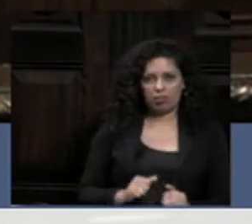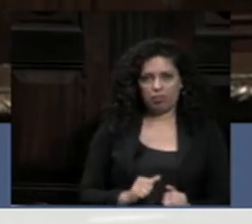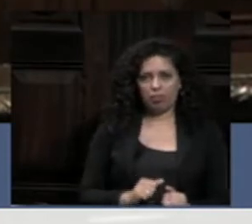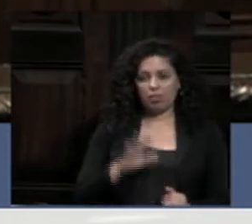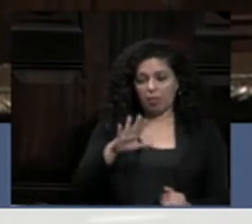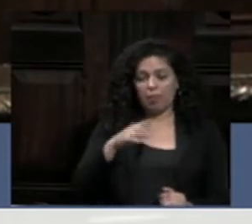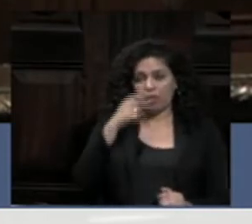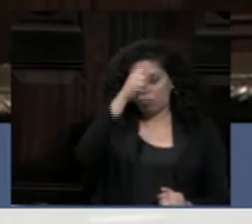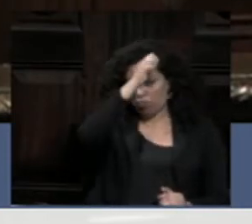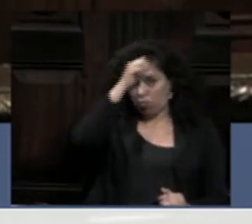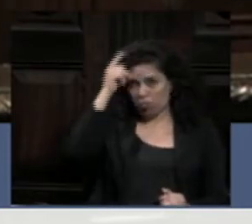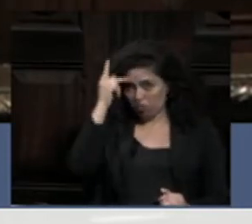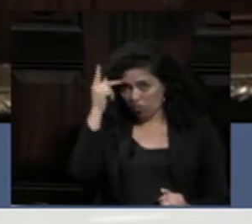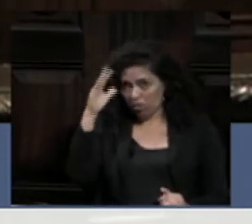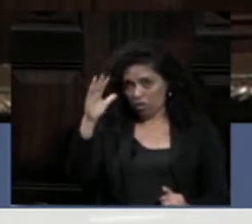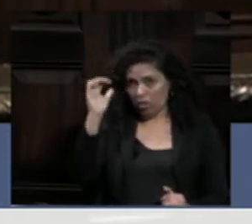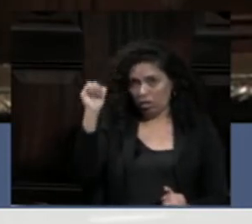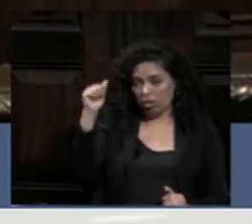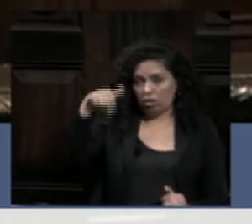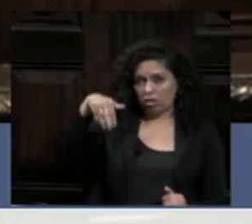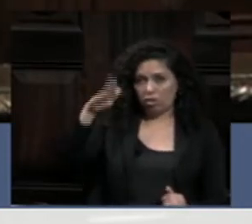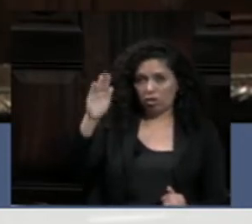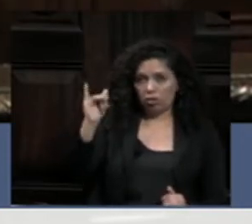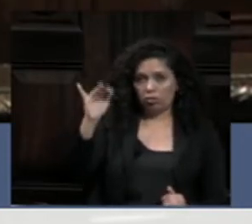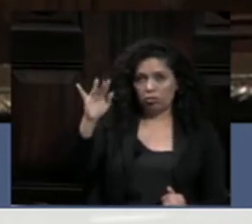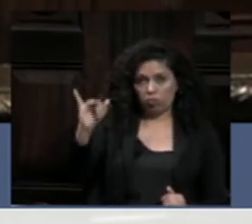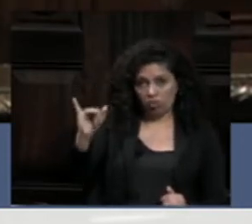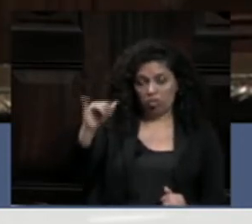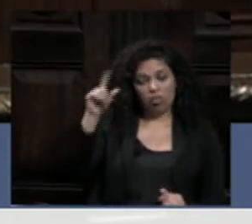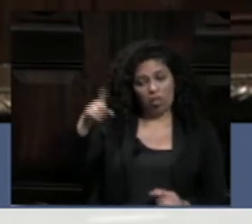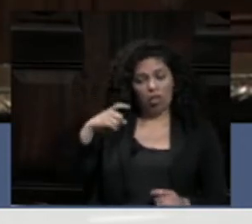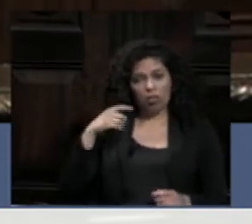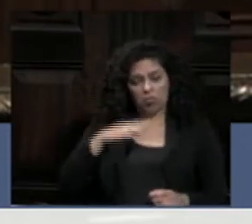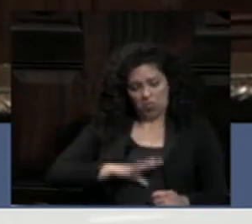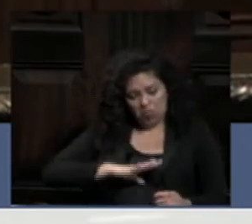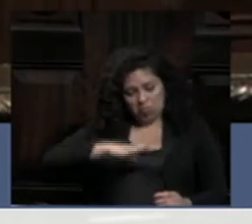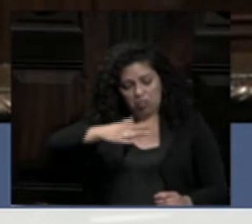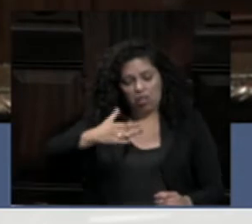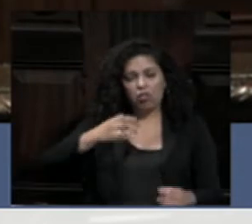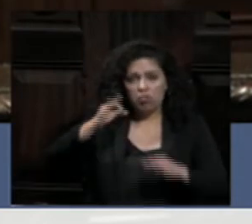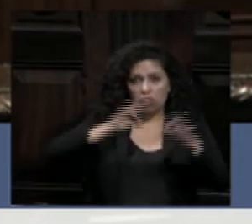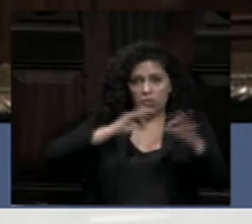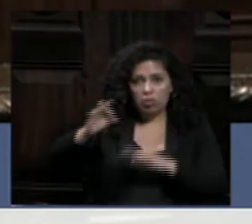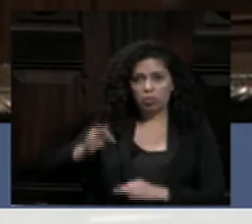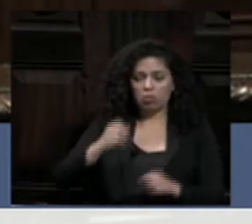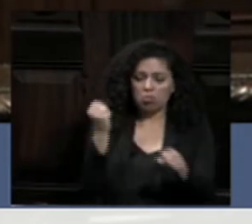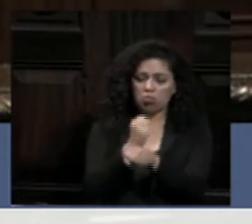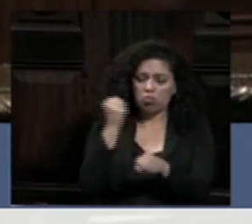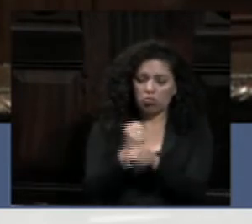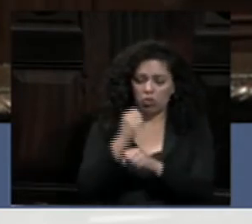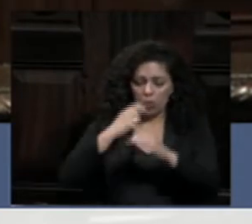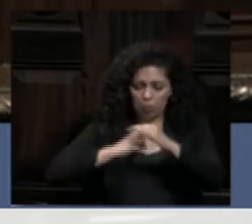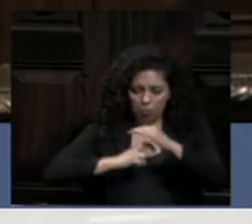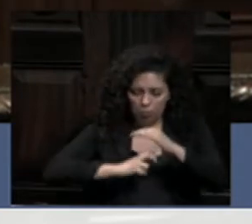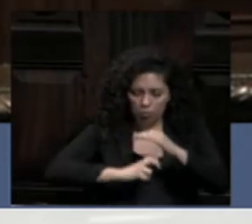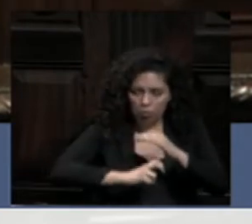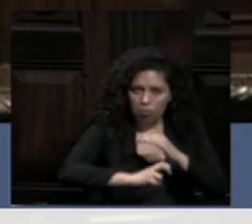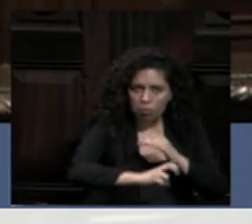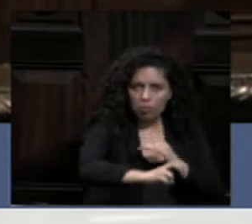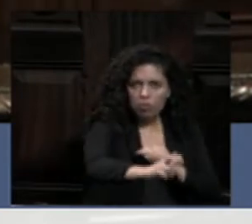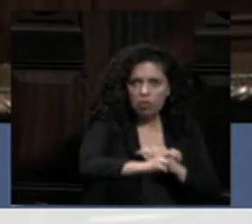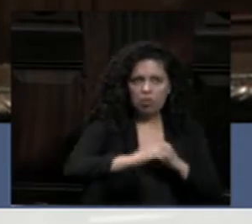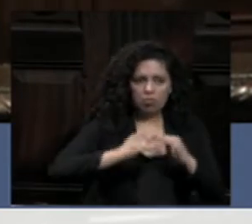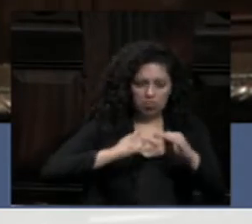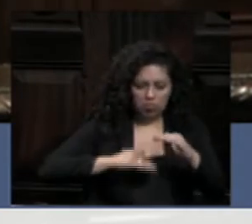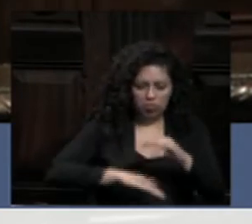das pessoas, no que tange principalmente a questão da saúde. E por falar em saúde, também tive a oportunidade de visitar o